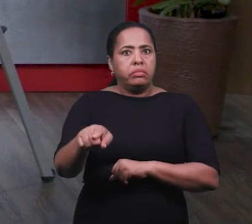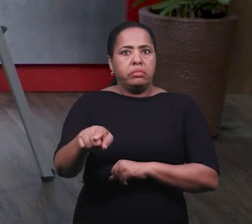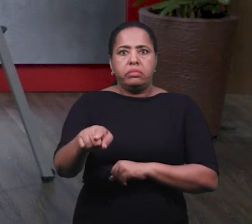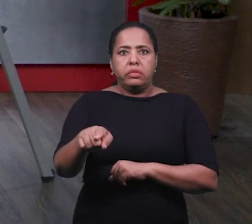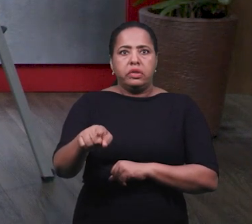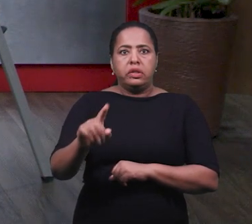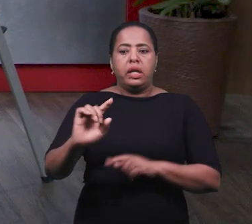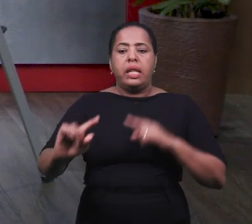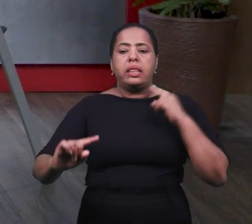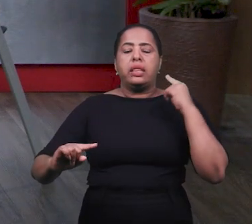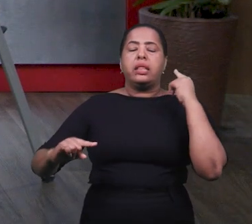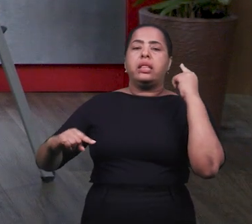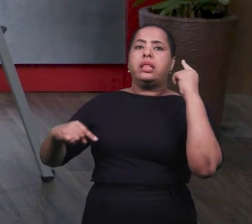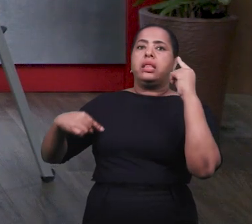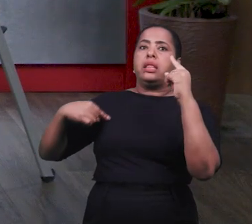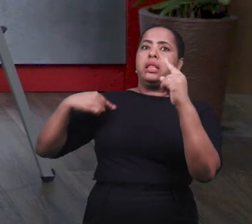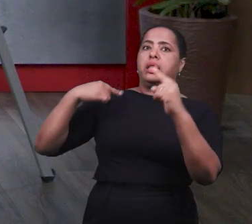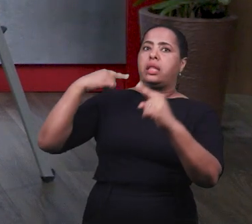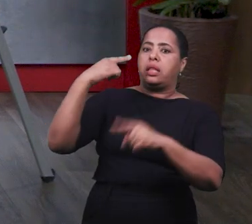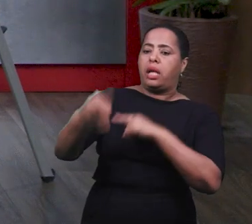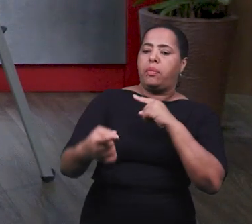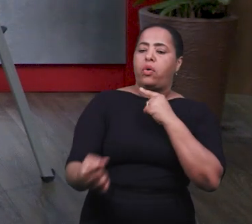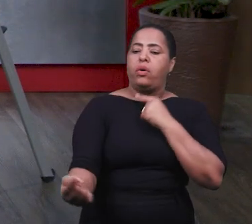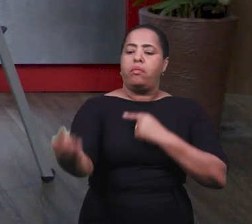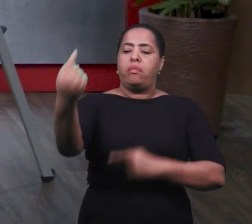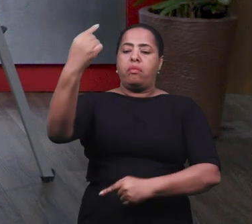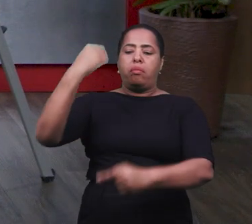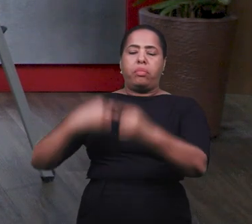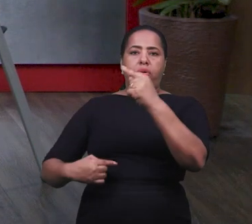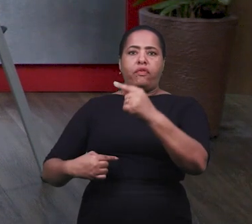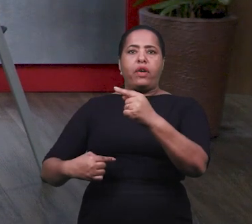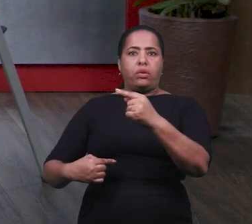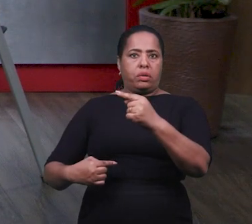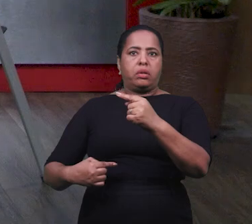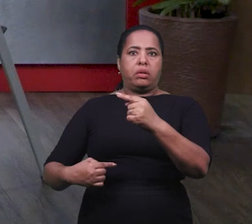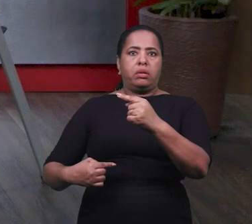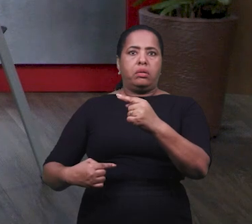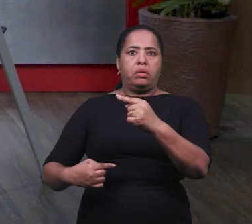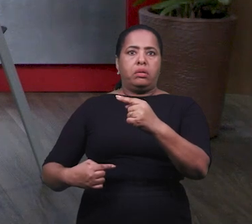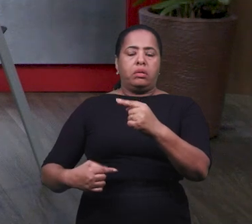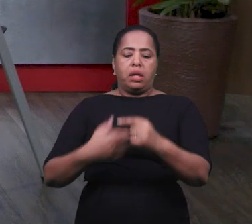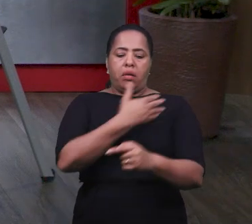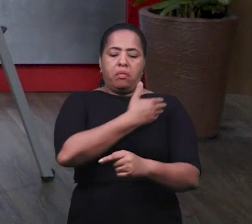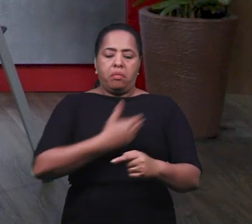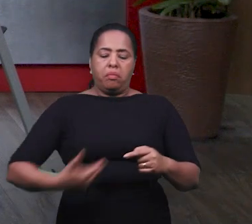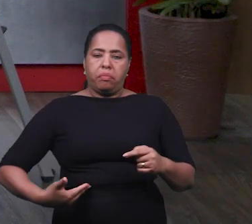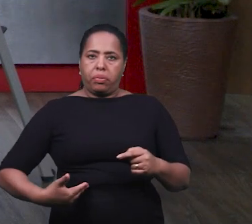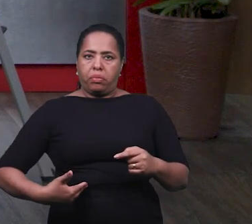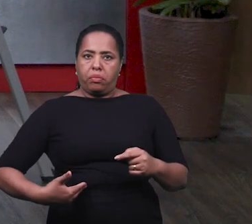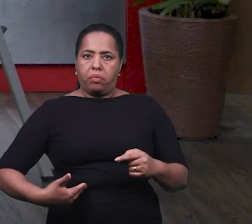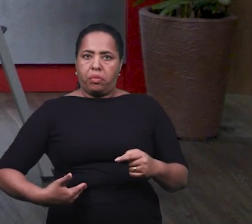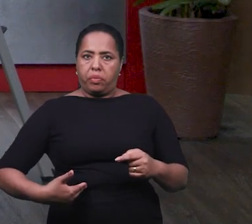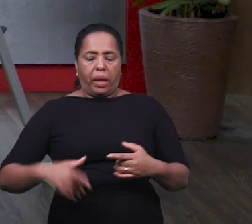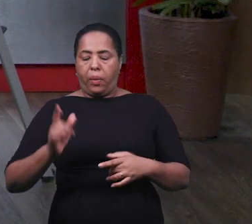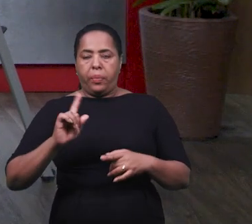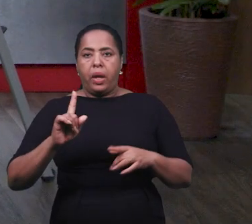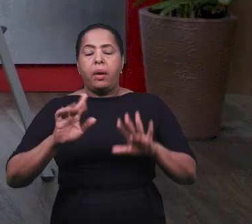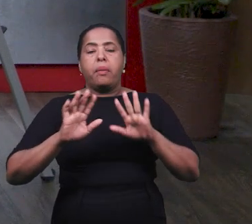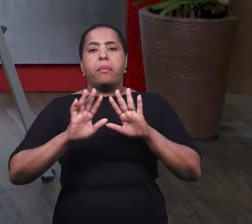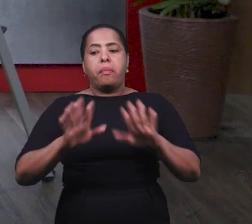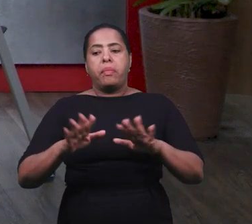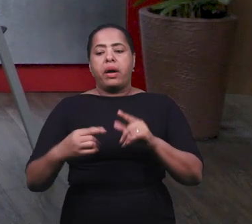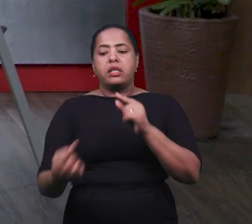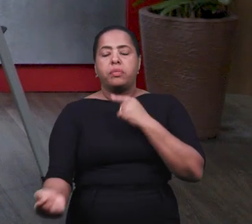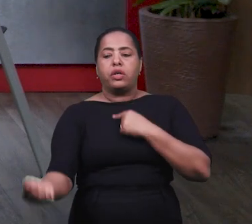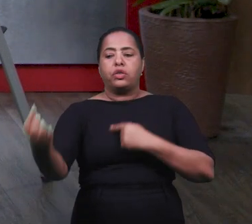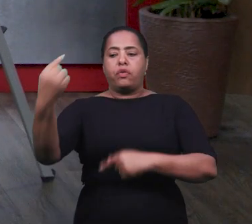aí depois, imagina, ele pode voltar, ele é servidor, ele não vai poder estar no serviço público como servidor naquele regime, mas ele